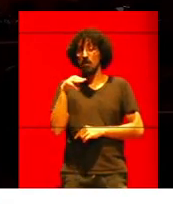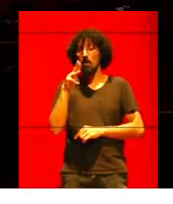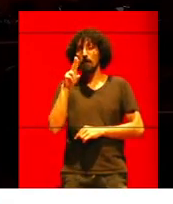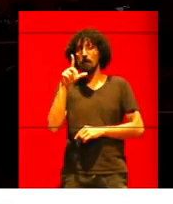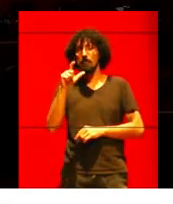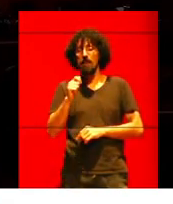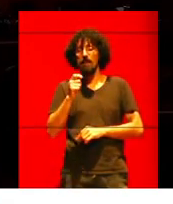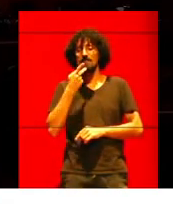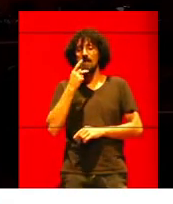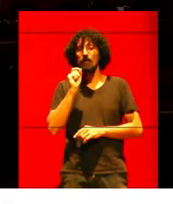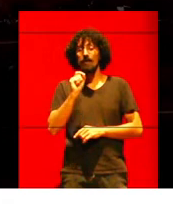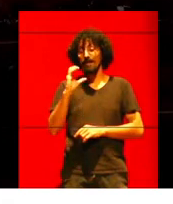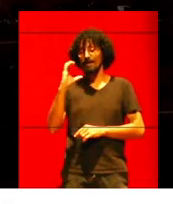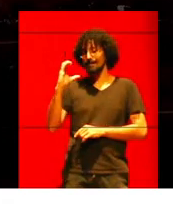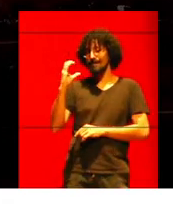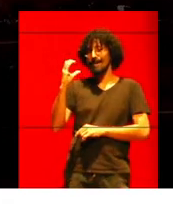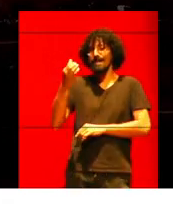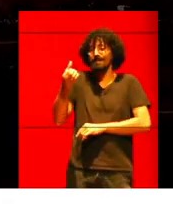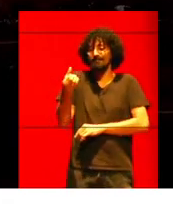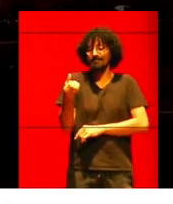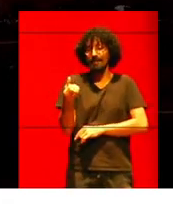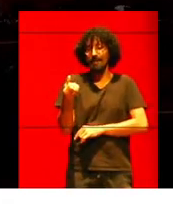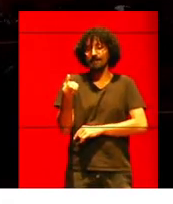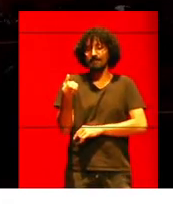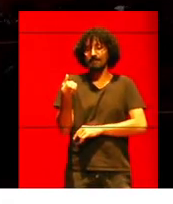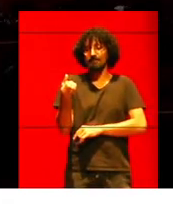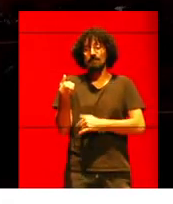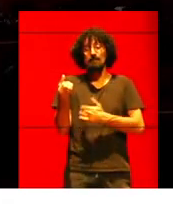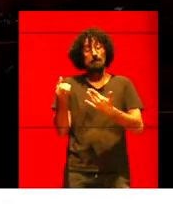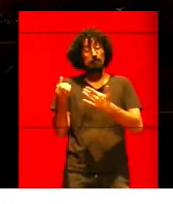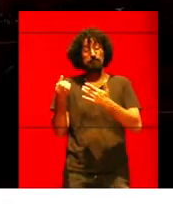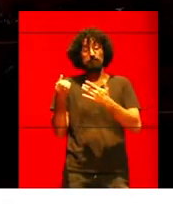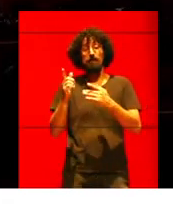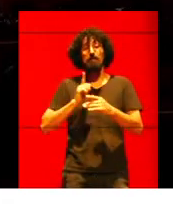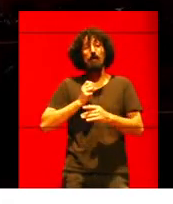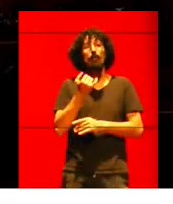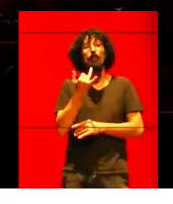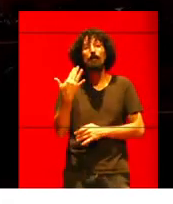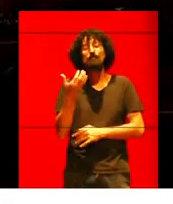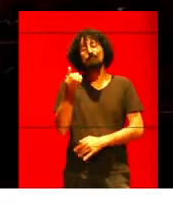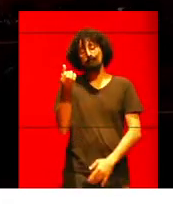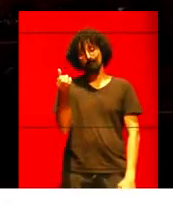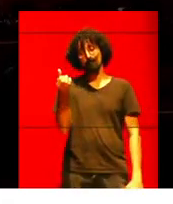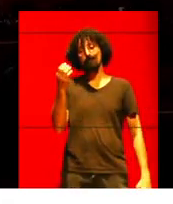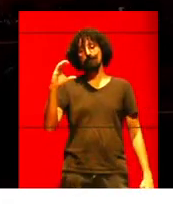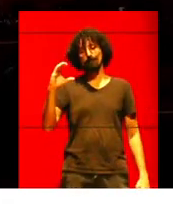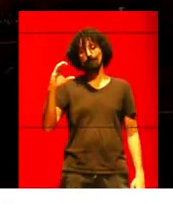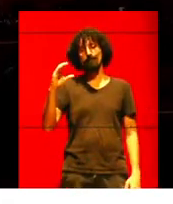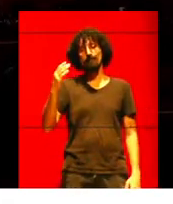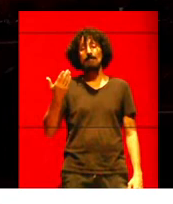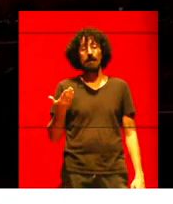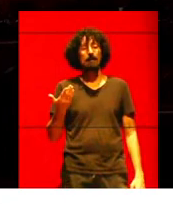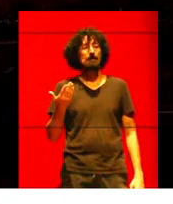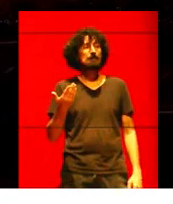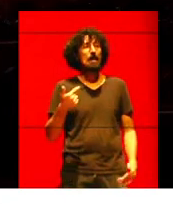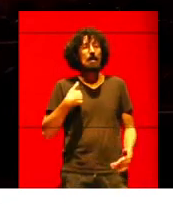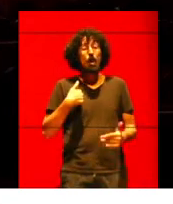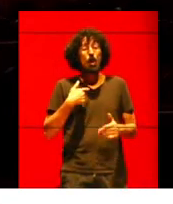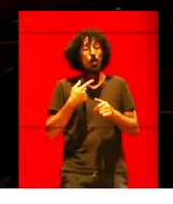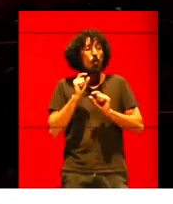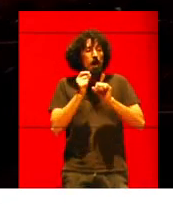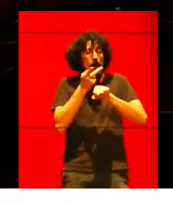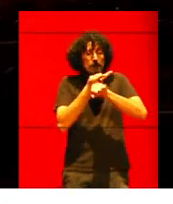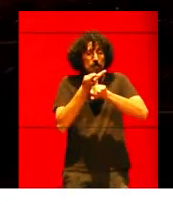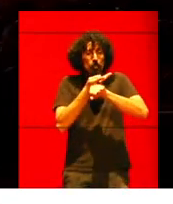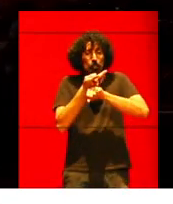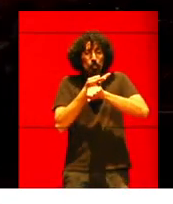é C6, está vendo? Então, significa que tem quantos carbonos? 6. Então, quando eu estou procurando na